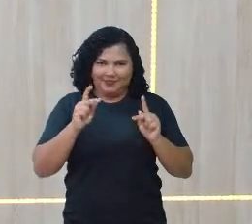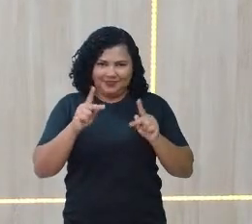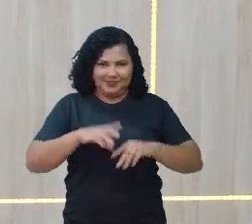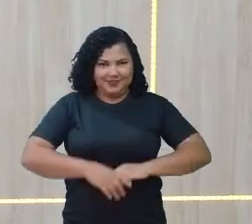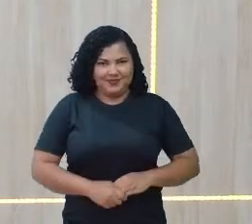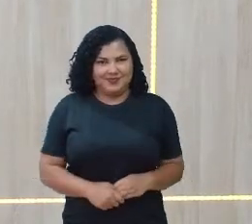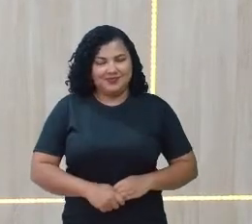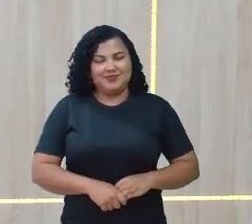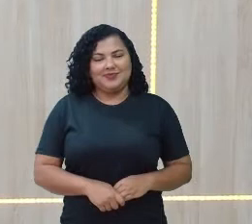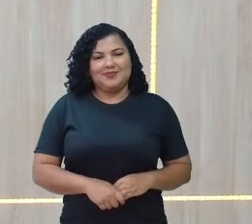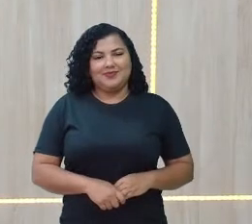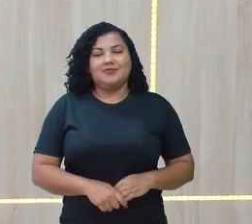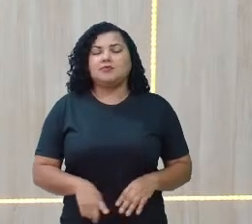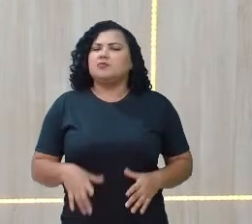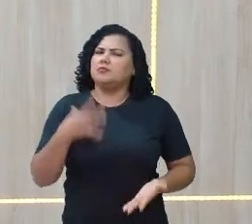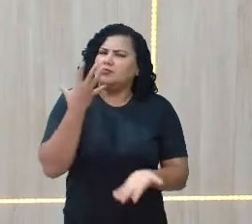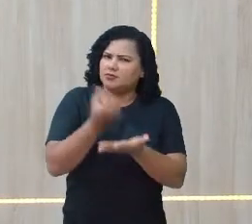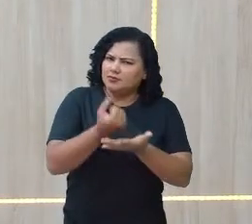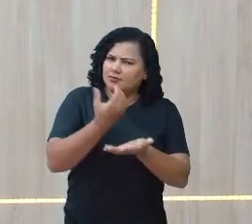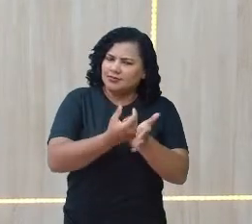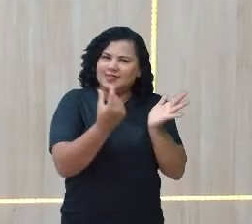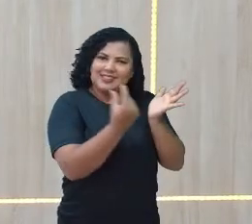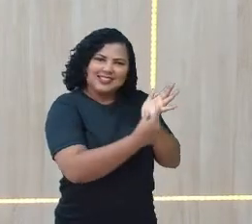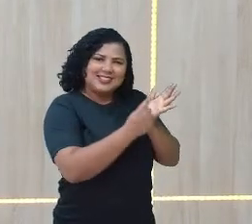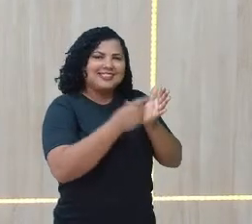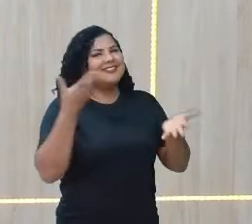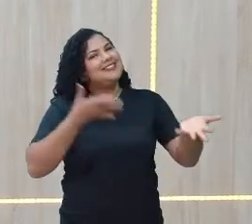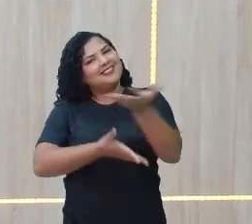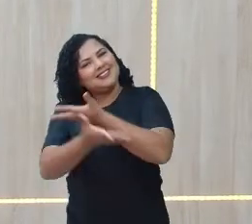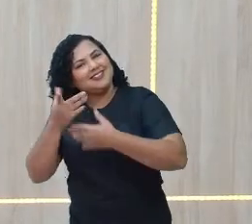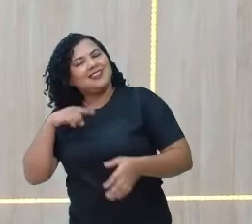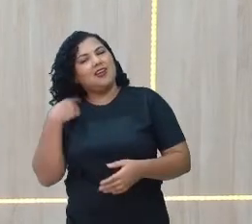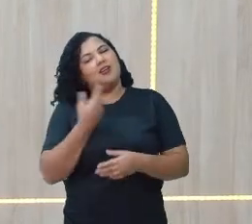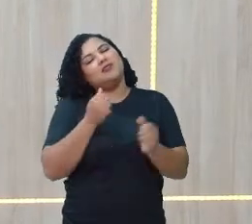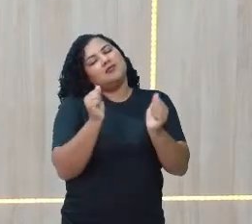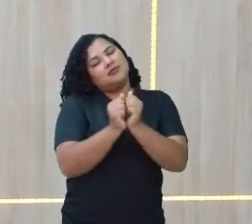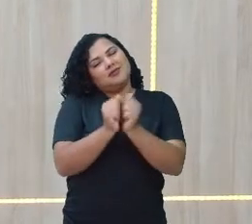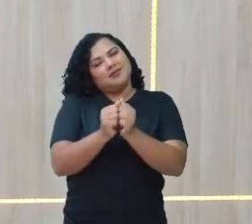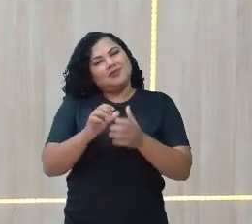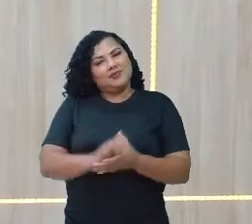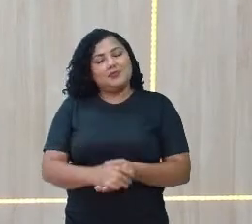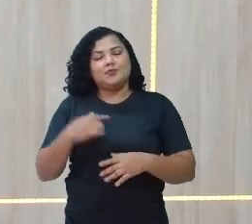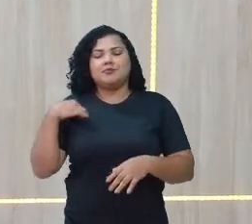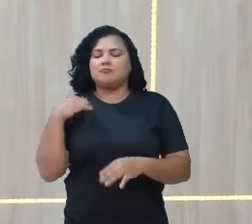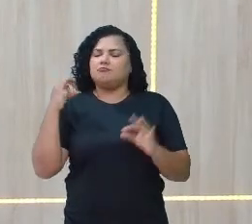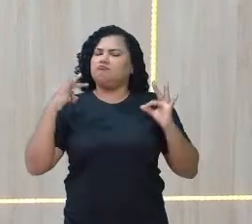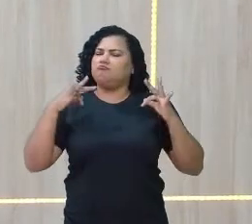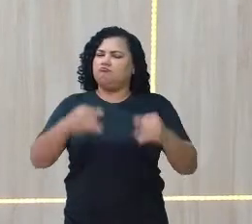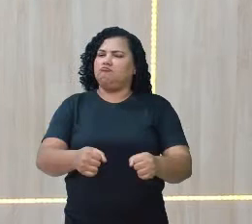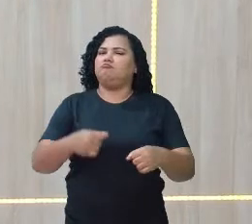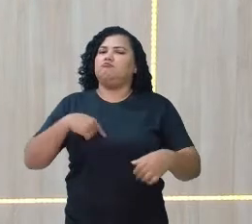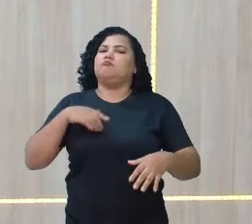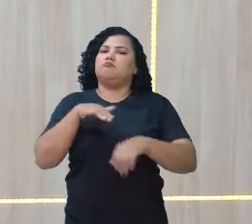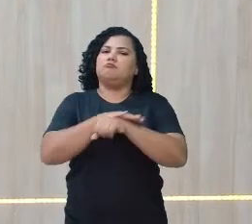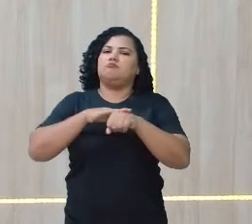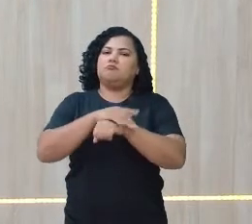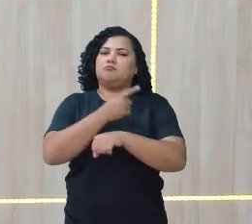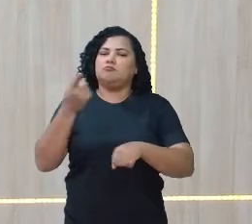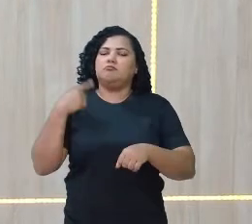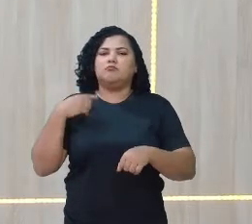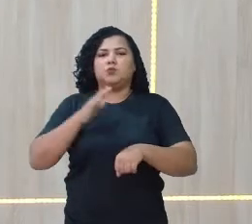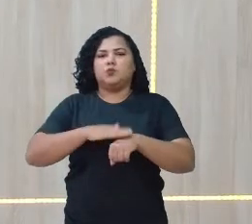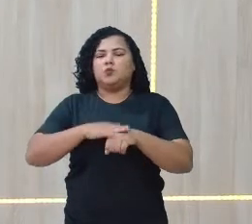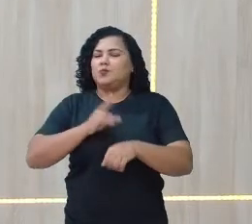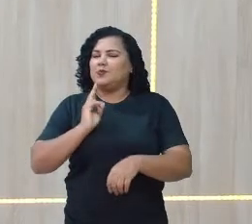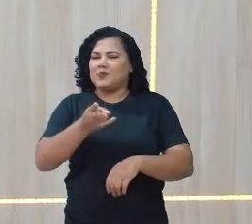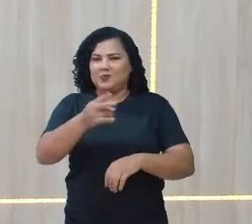Então, baixem o aplicativo, interaja aqui conosco, estamos prontos aqui para conversar com vocês a todo momento, tá certo,